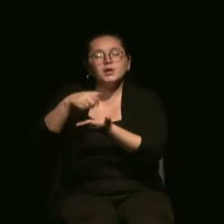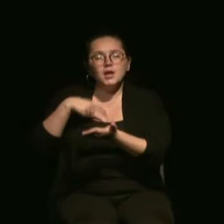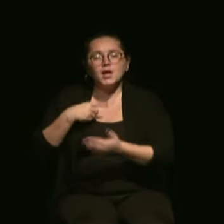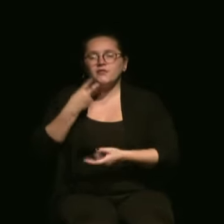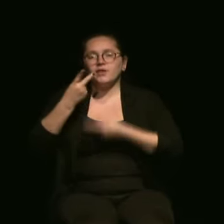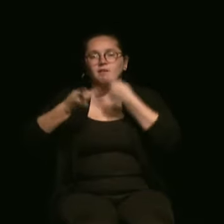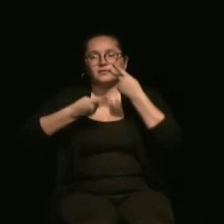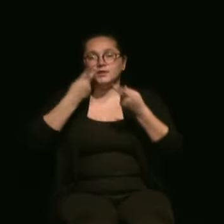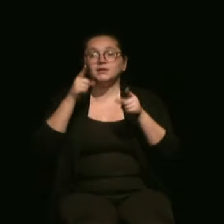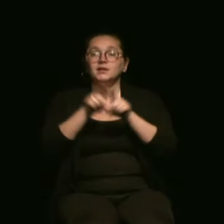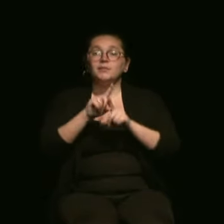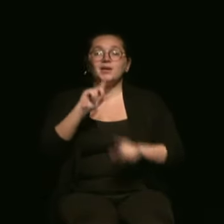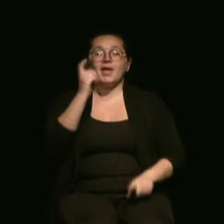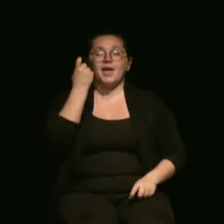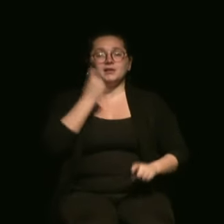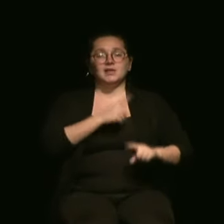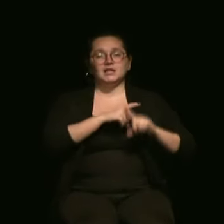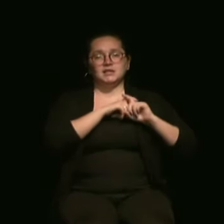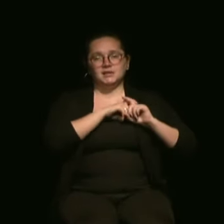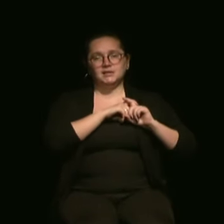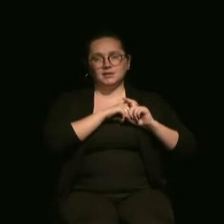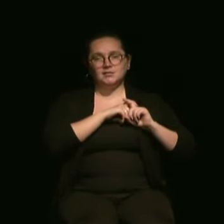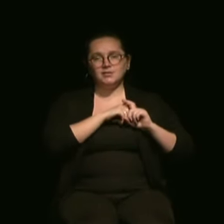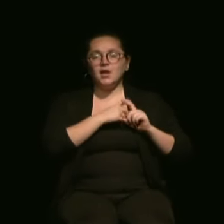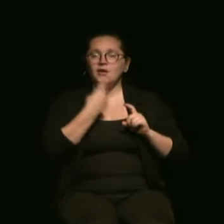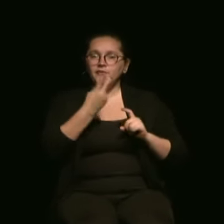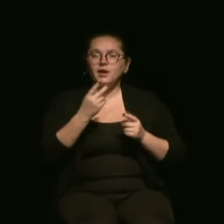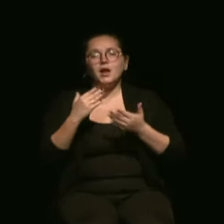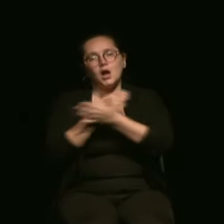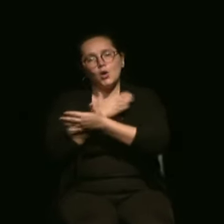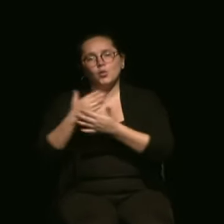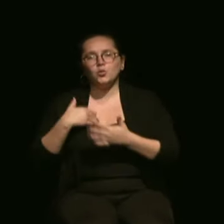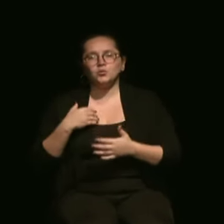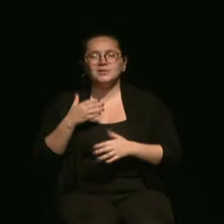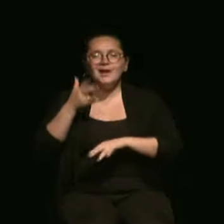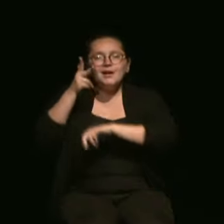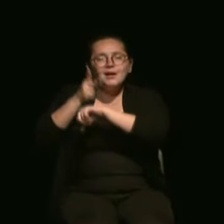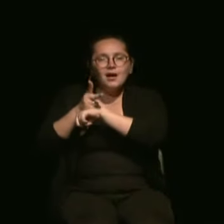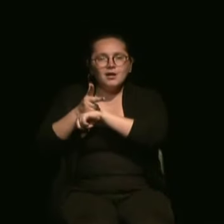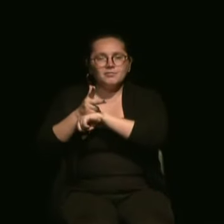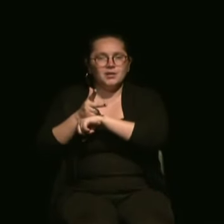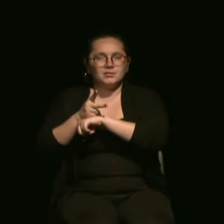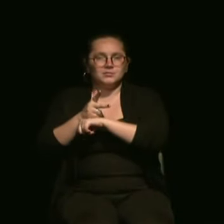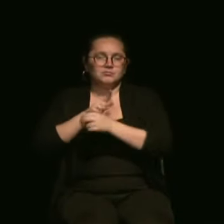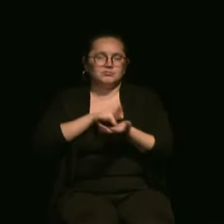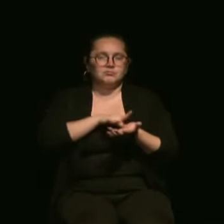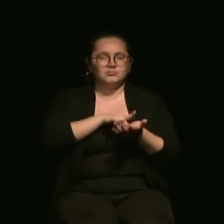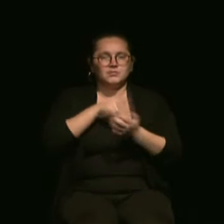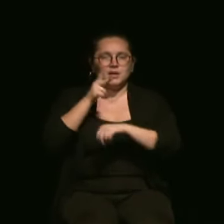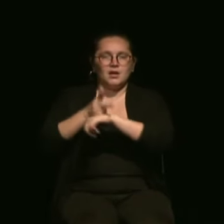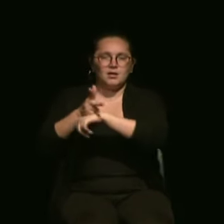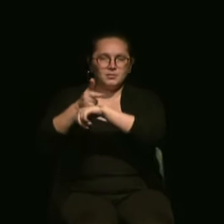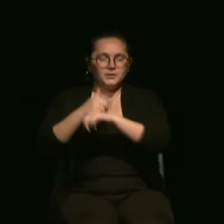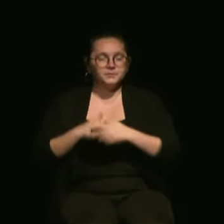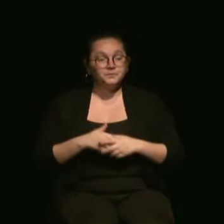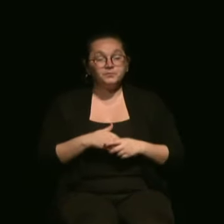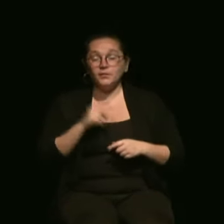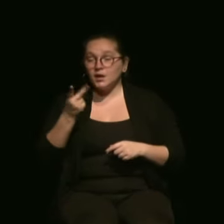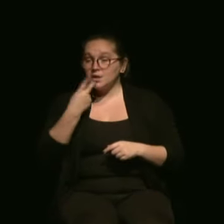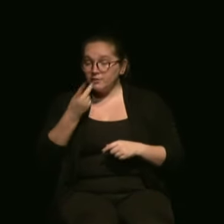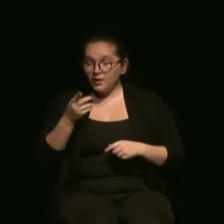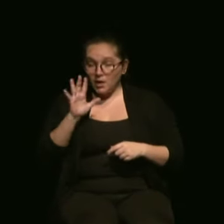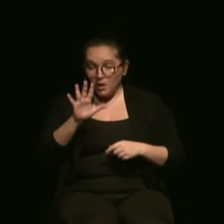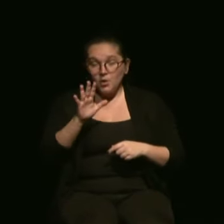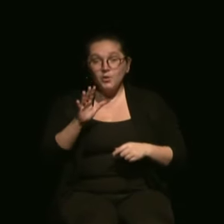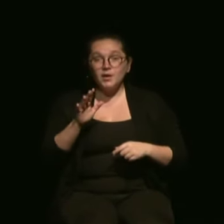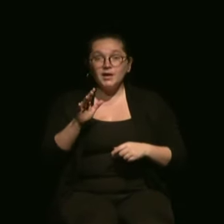filmados, ex-nazistas, alguns filmados com câmeras clandestinas. O Lanzmann declara que não existem